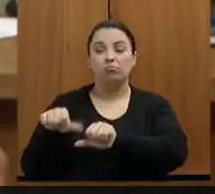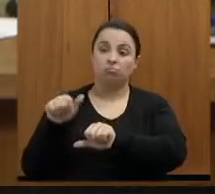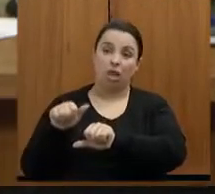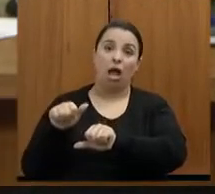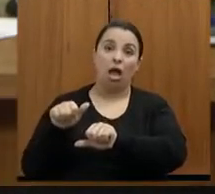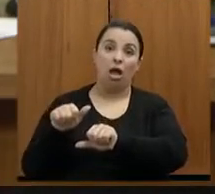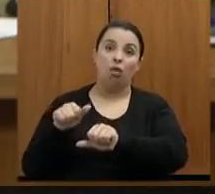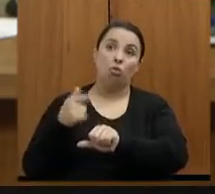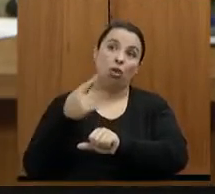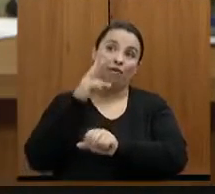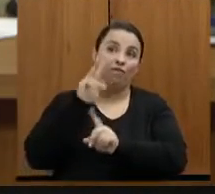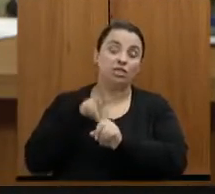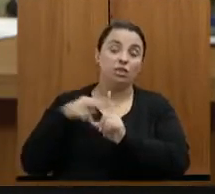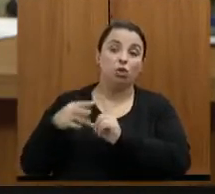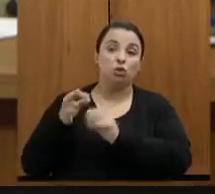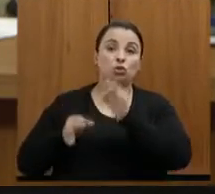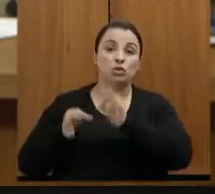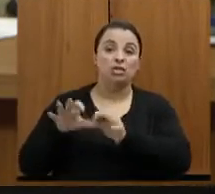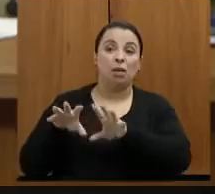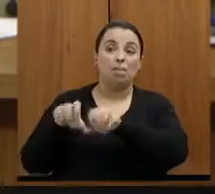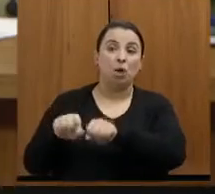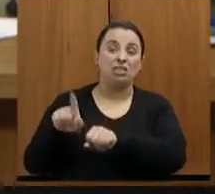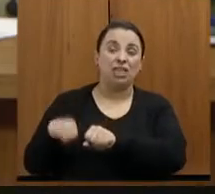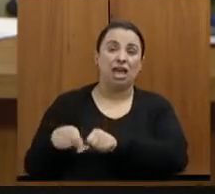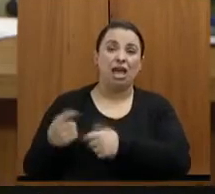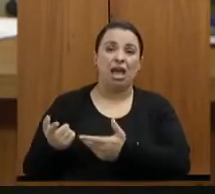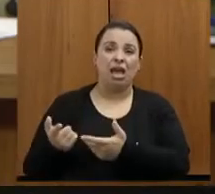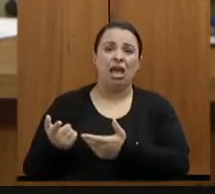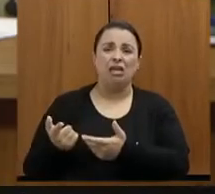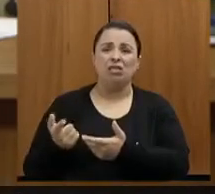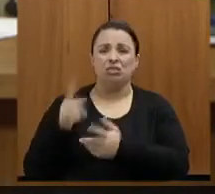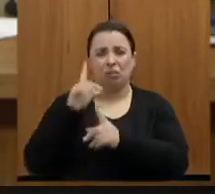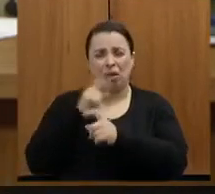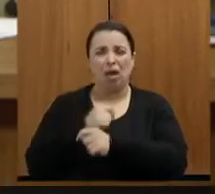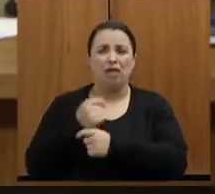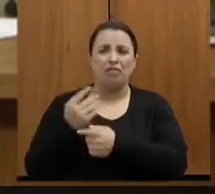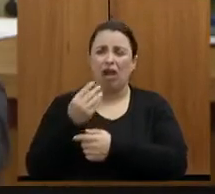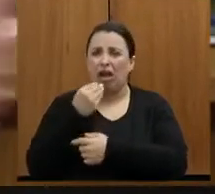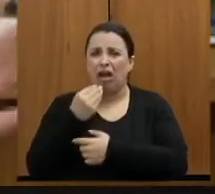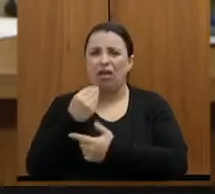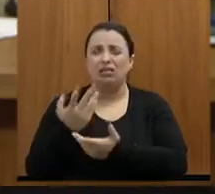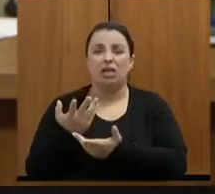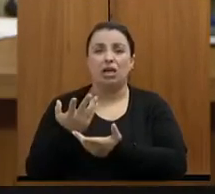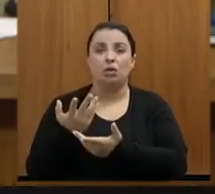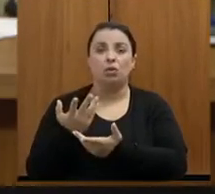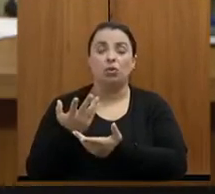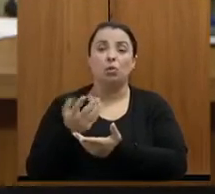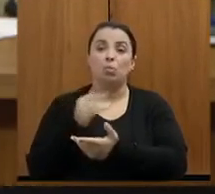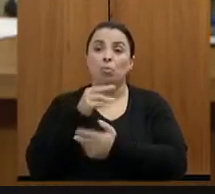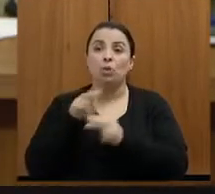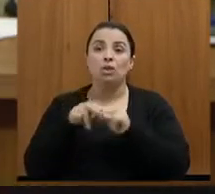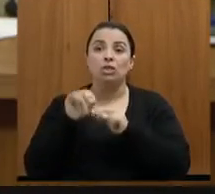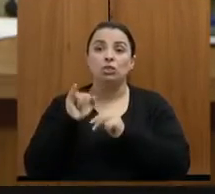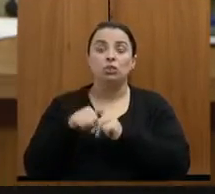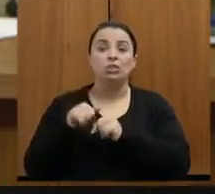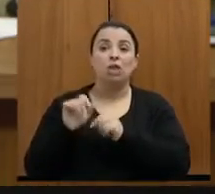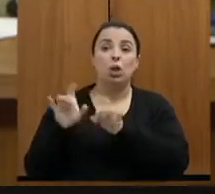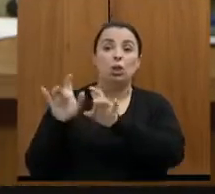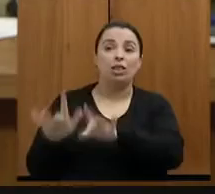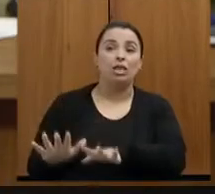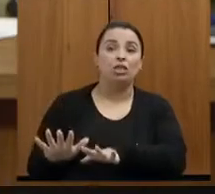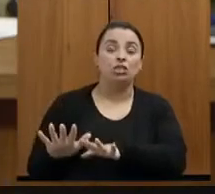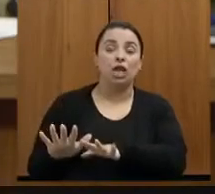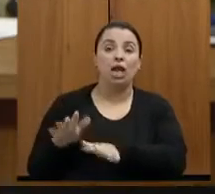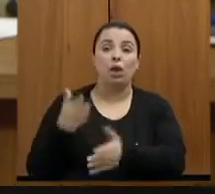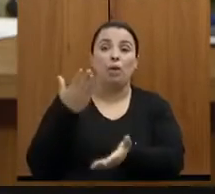precário, quer dizer o seguinte, que a partir do momento que eu deixar a caneta aqui, eu perdi a aparência de propriedade e eu também